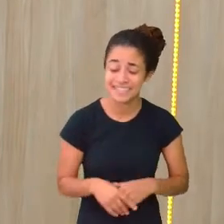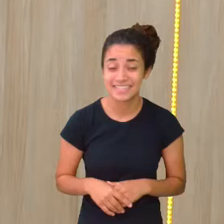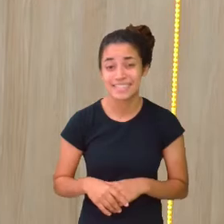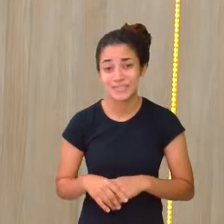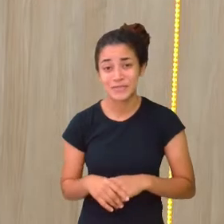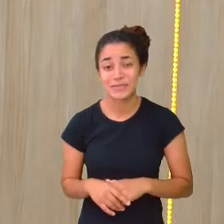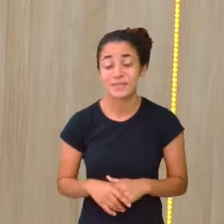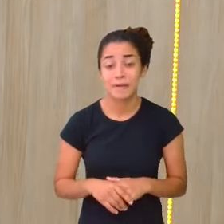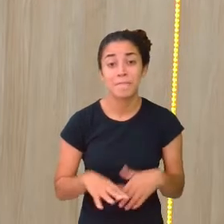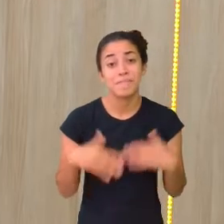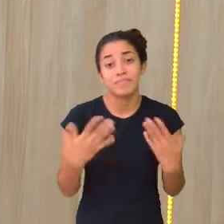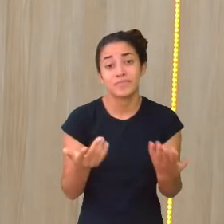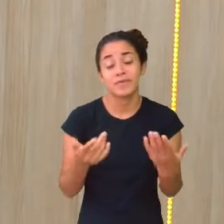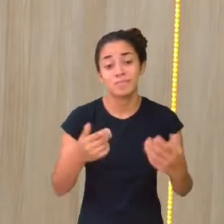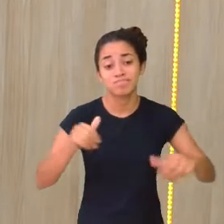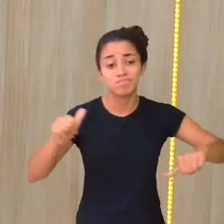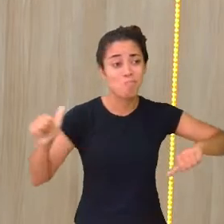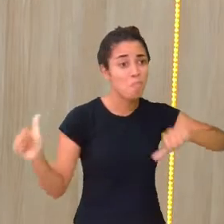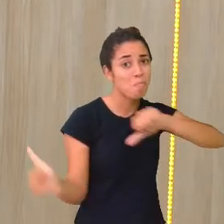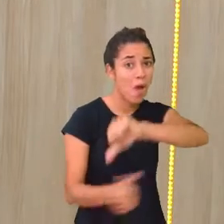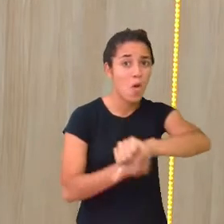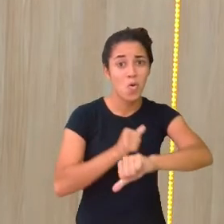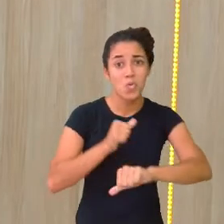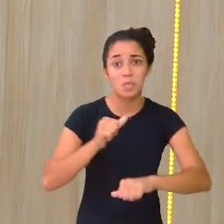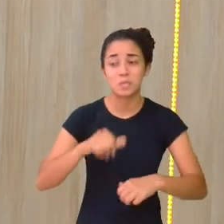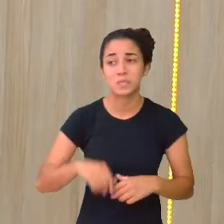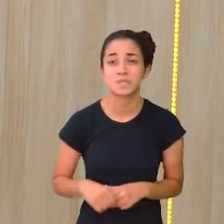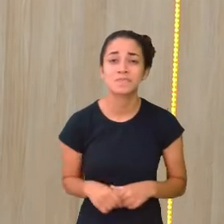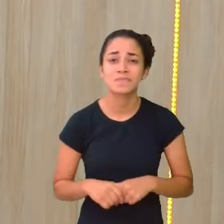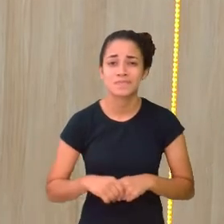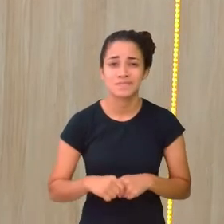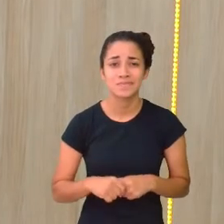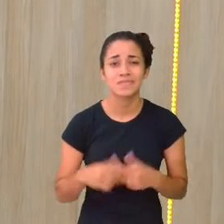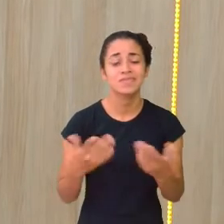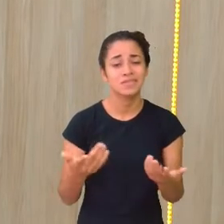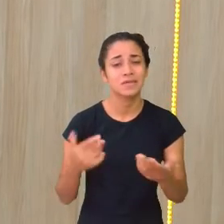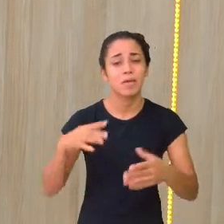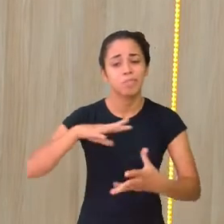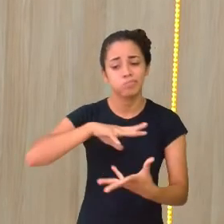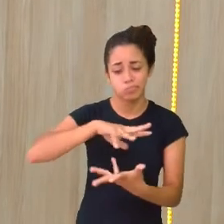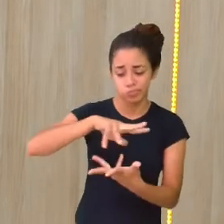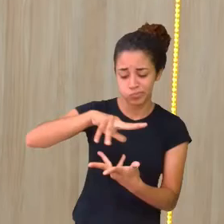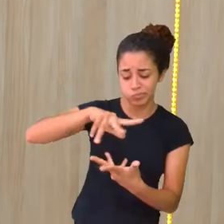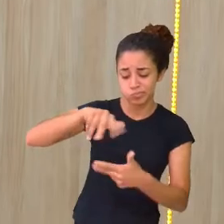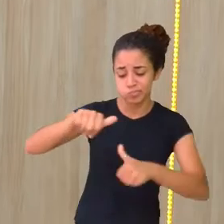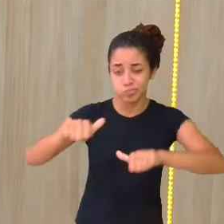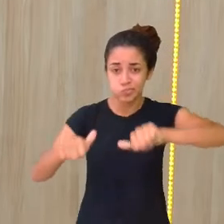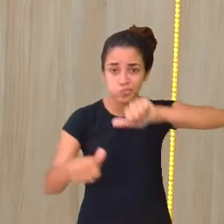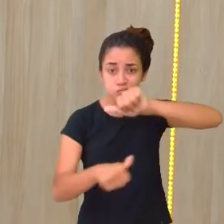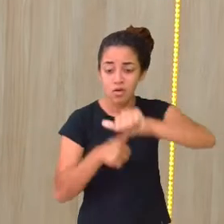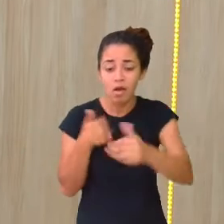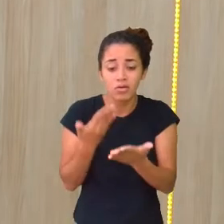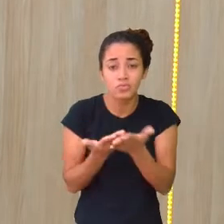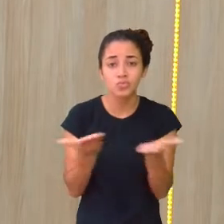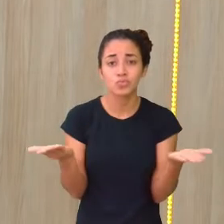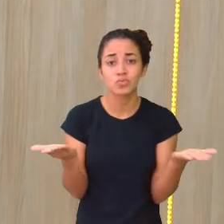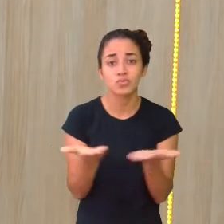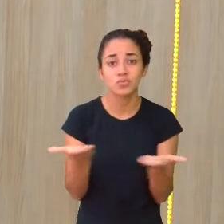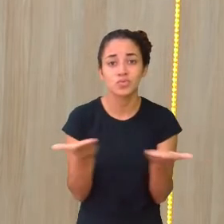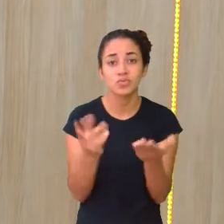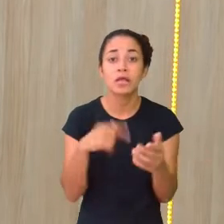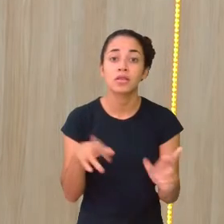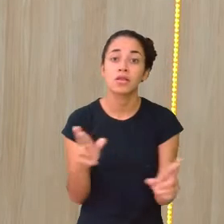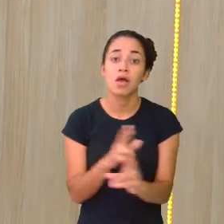Então, ou seja, transformações que passaram no mundo até chegar o nosso dia atual. E isso se